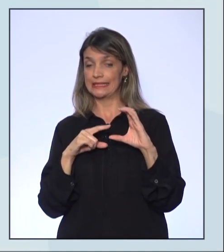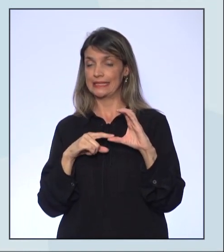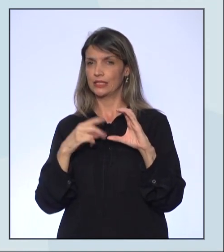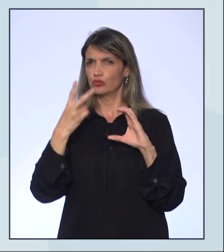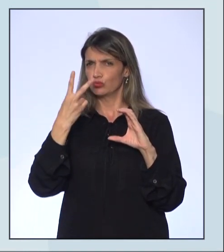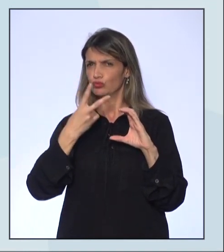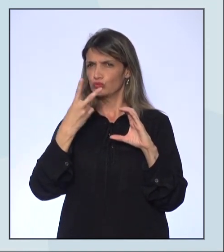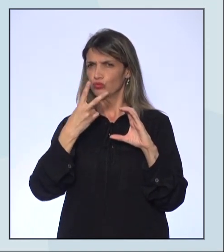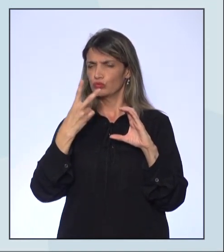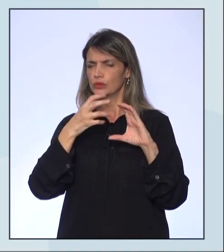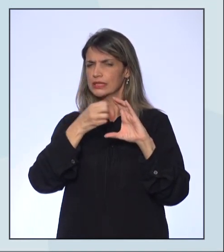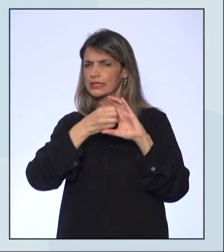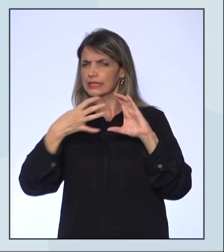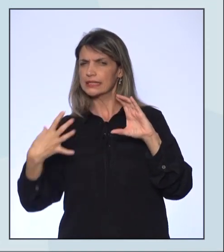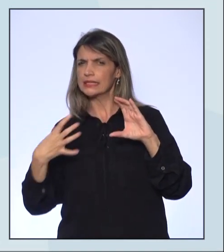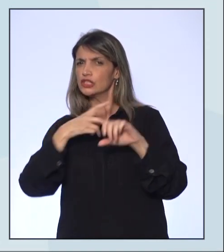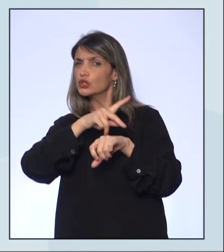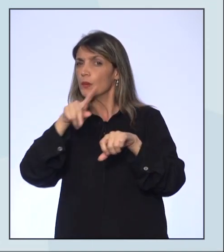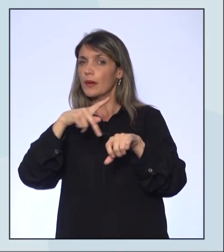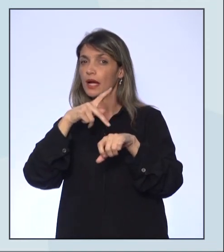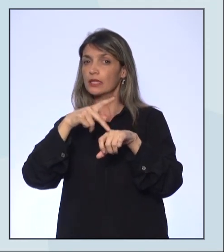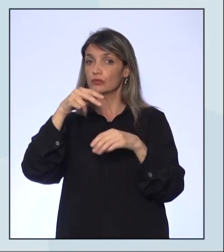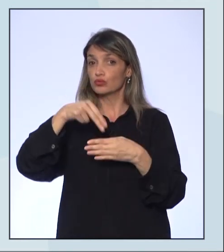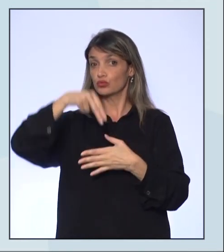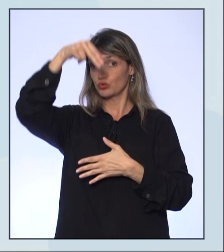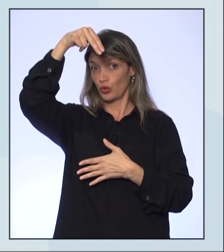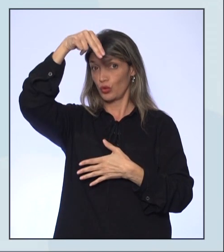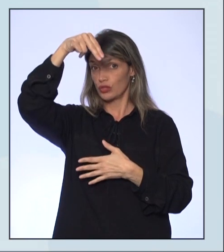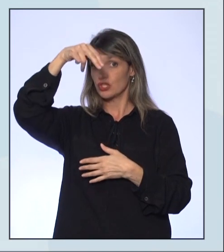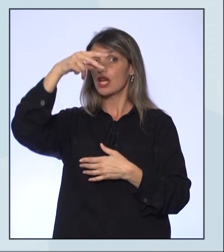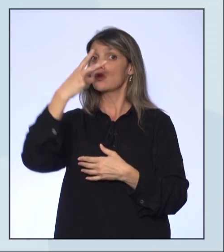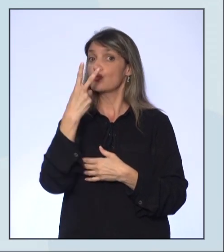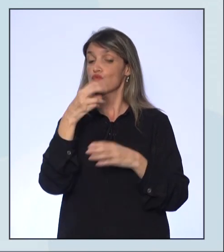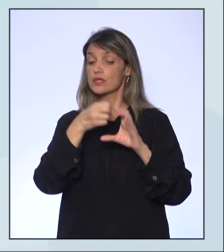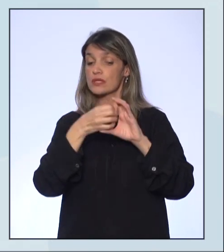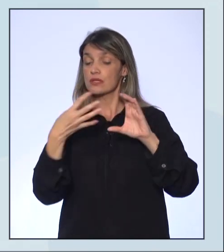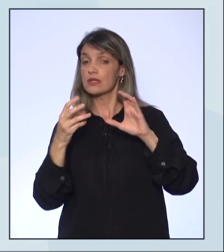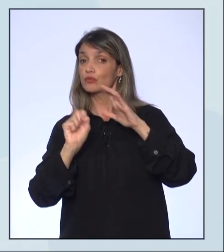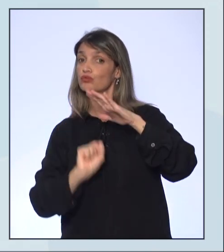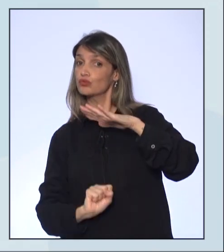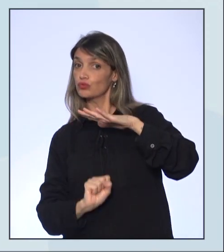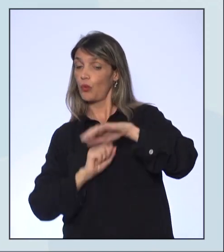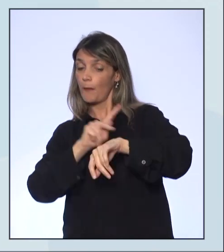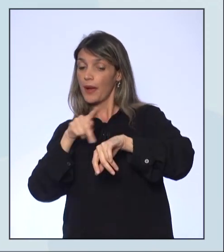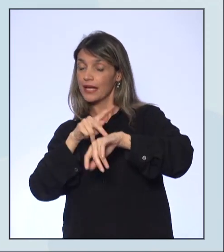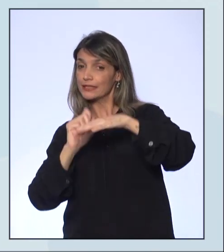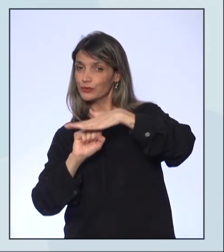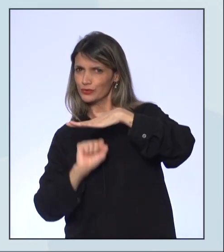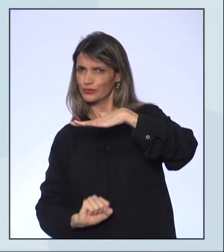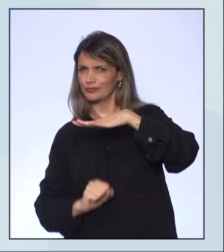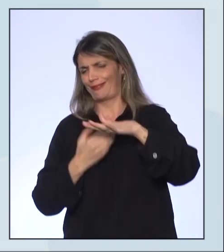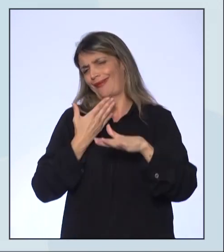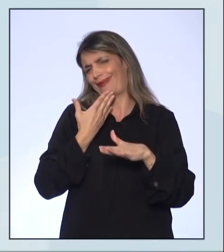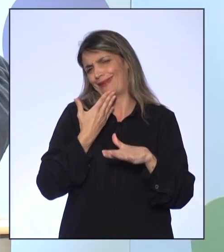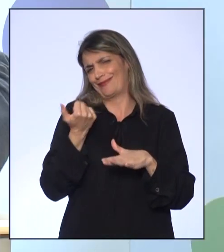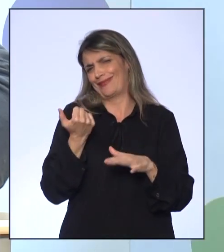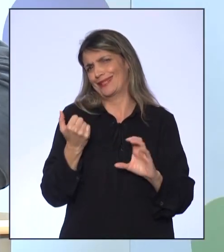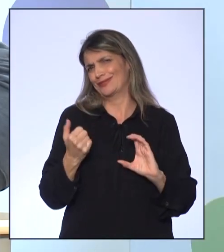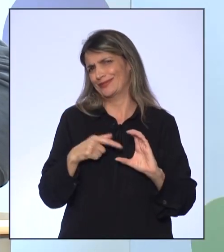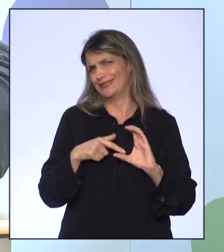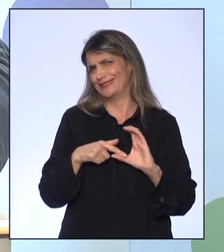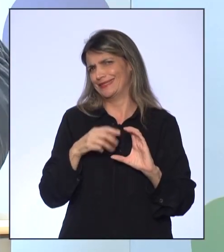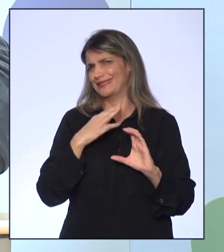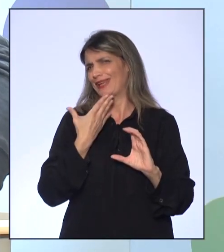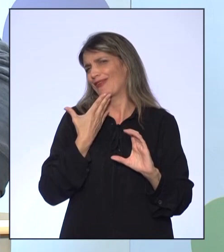2 características dos países do Norte e 2 características dos países do Sul. Essa tá fácil, hein, professor? Tá fácil, né? Tá